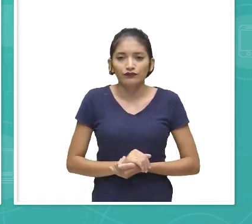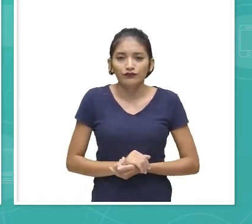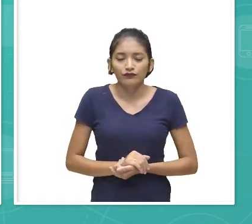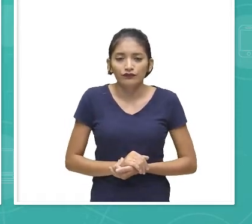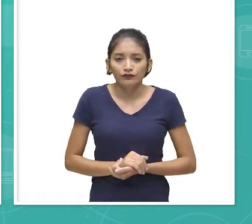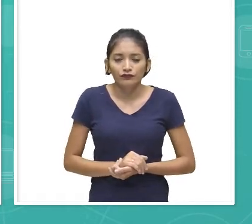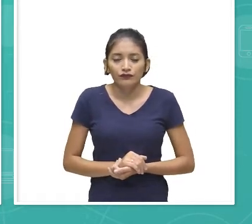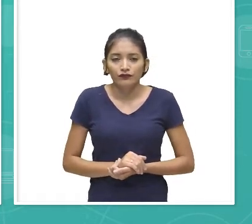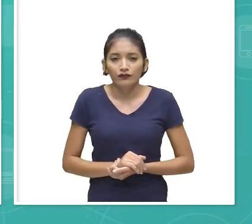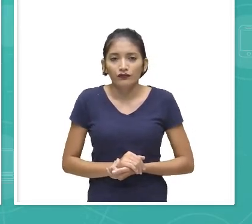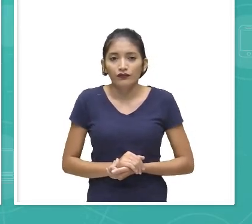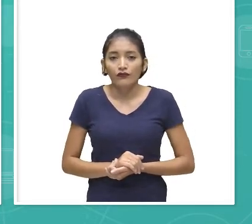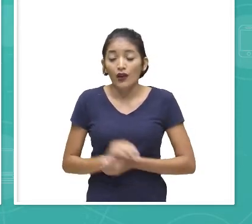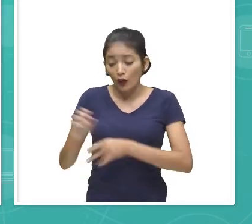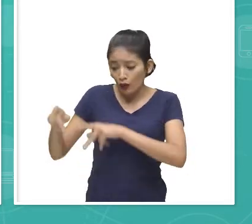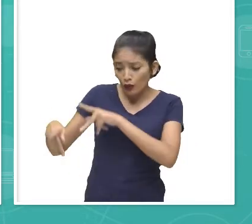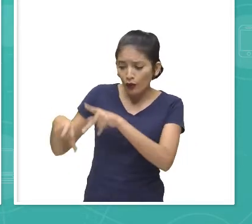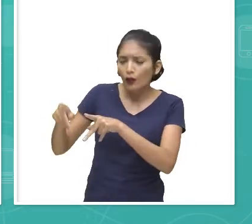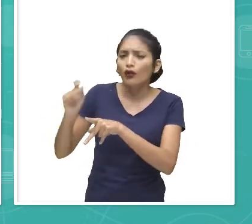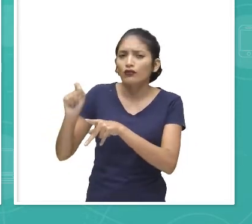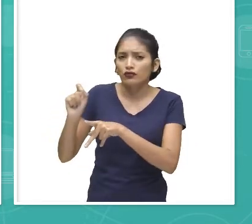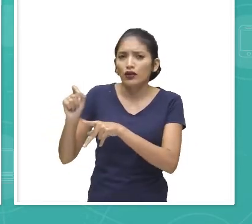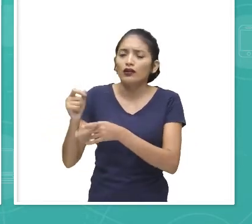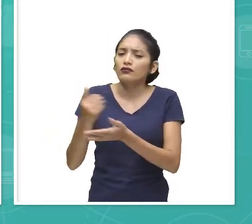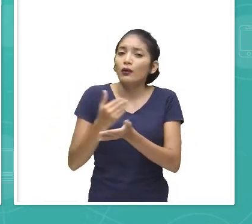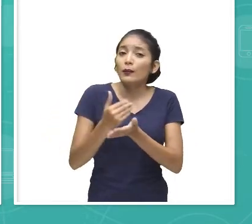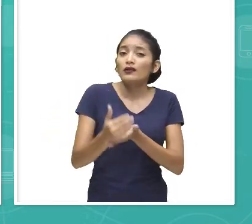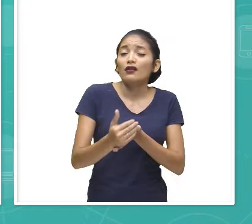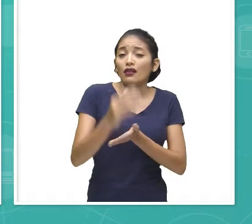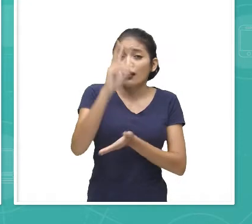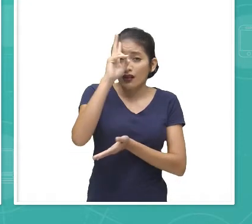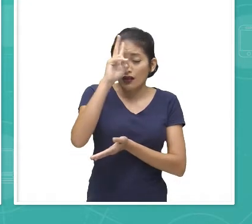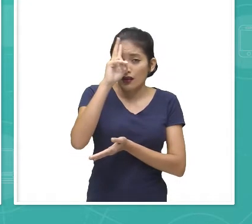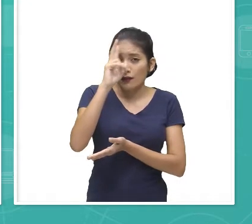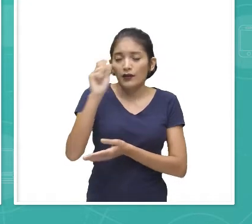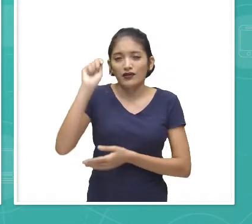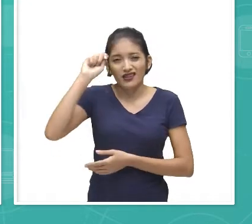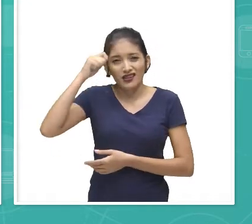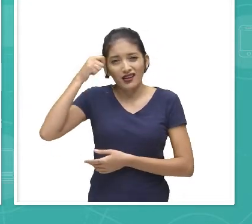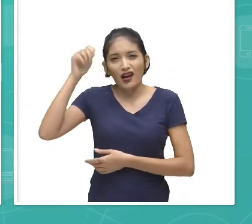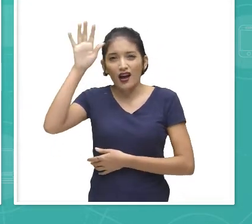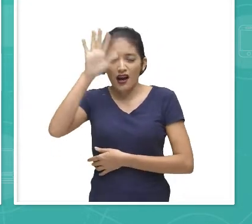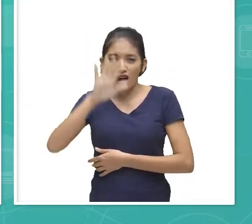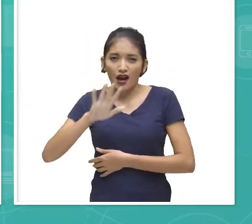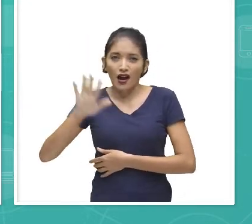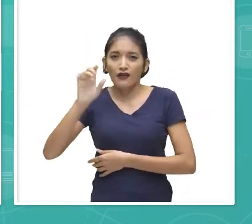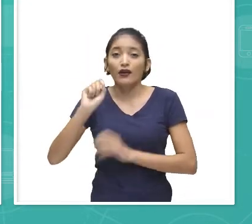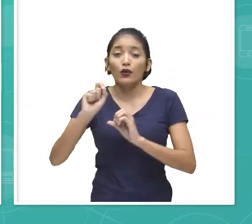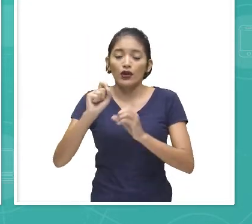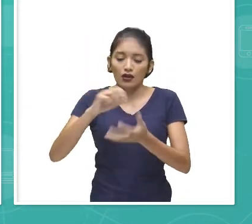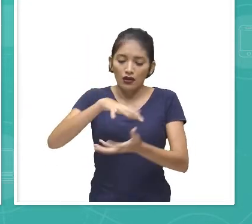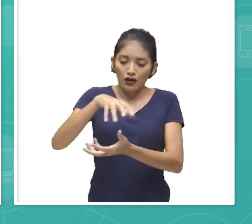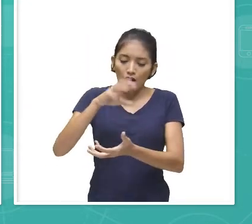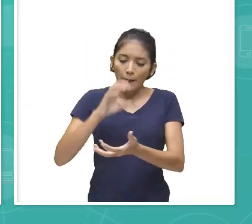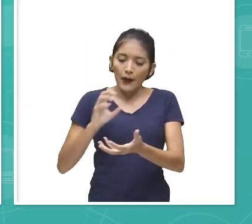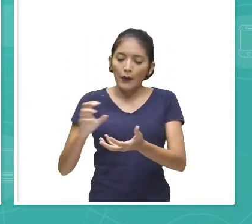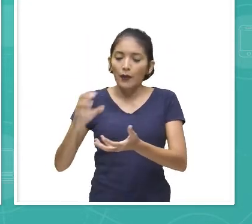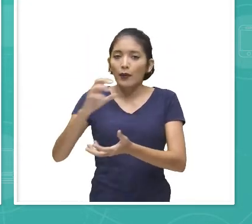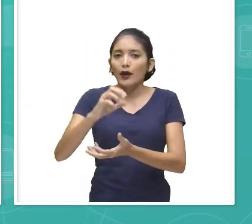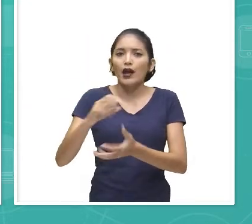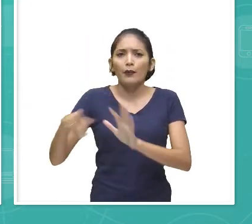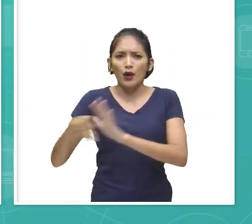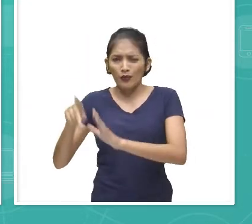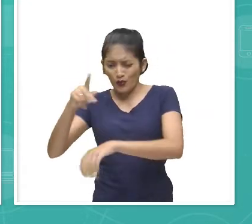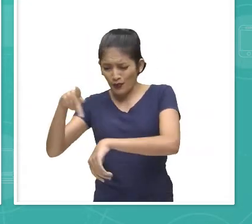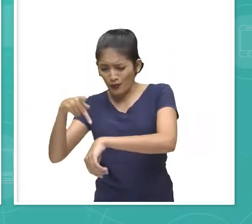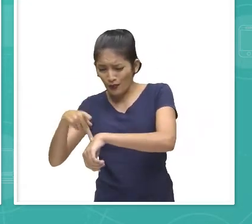que esses povos, tá? Para começar, é sempre importante lembrar que a África é um continente. Muita gente pensa que a África é um